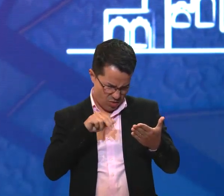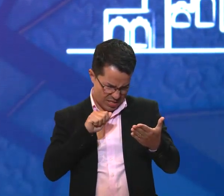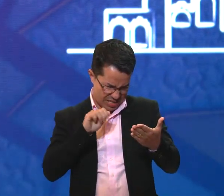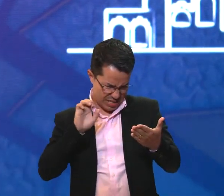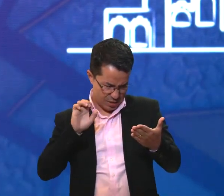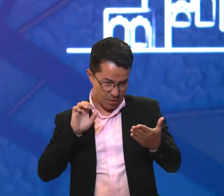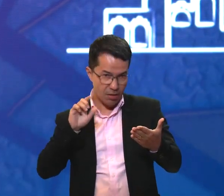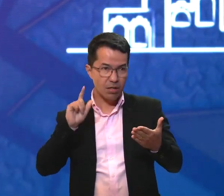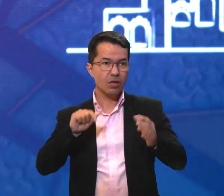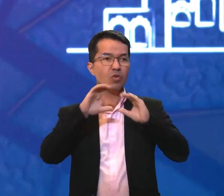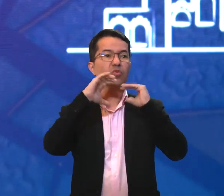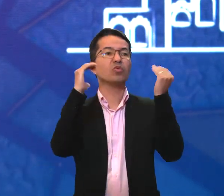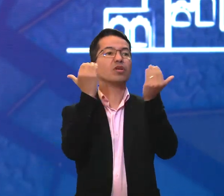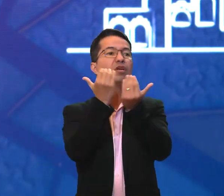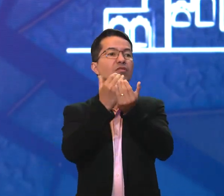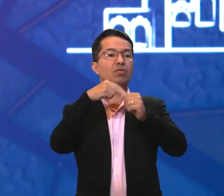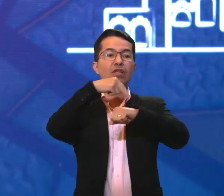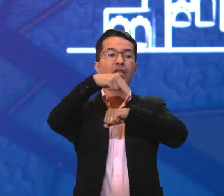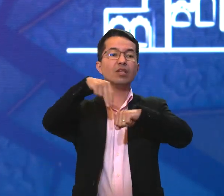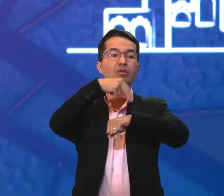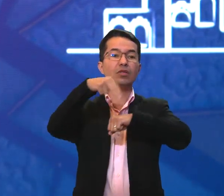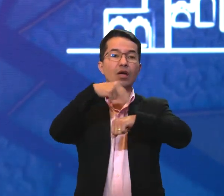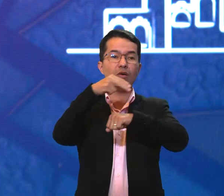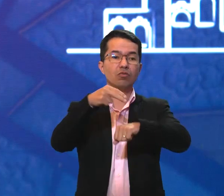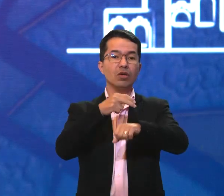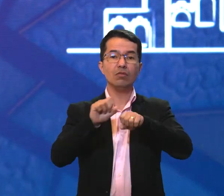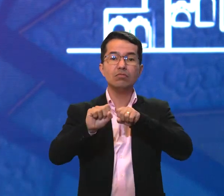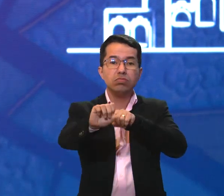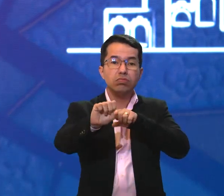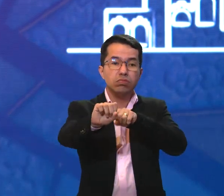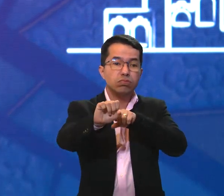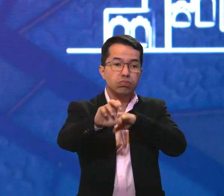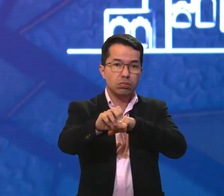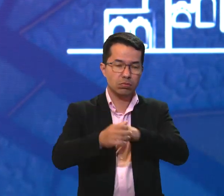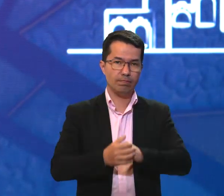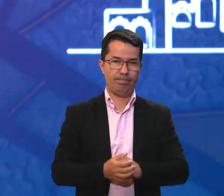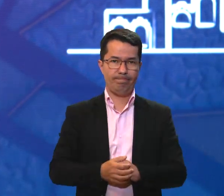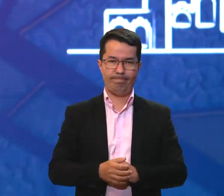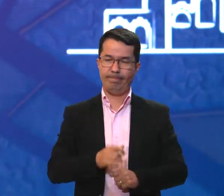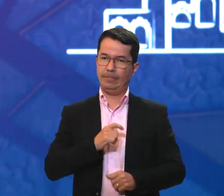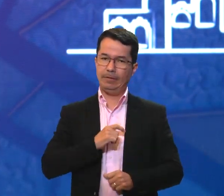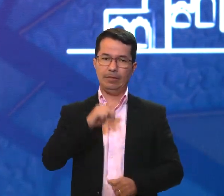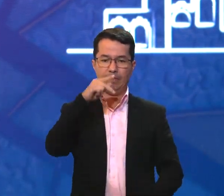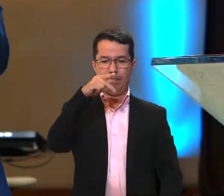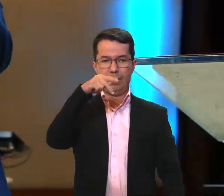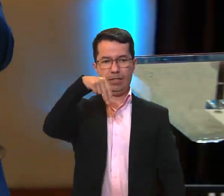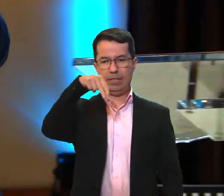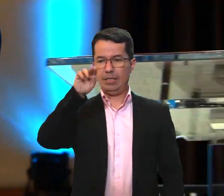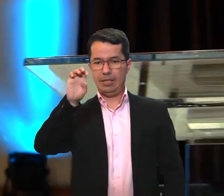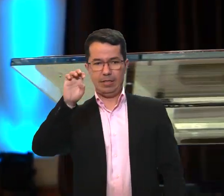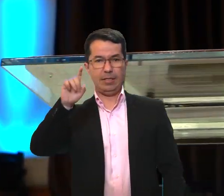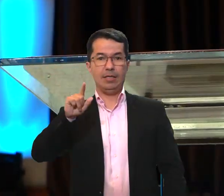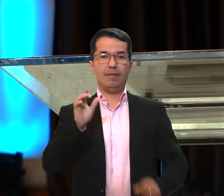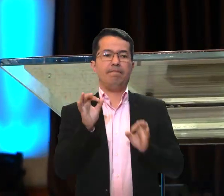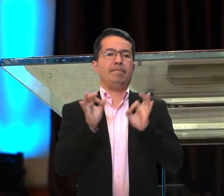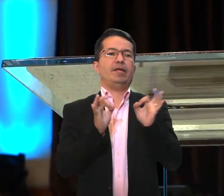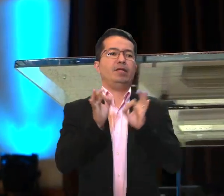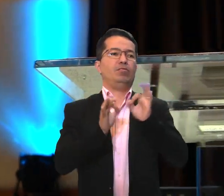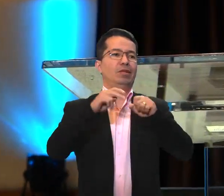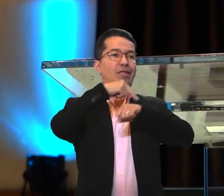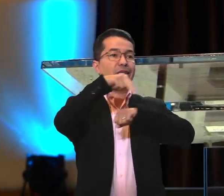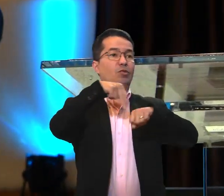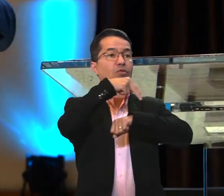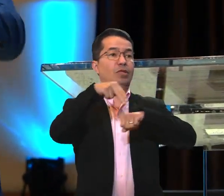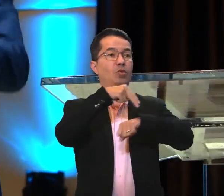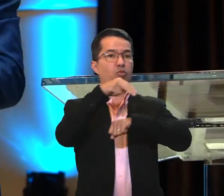Nacional de Educação, me entregou o PNE, Plano Nacional de Educação, com uma série de apontamentos,